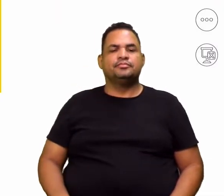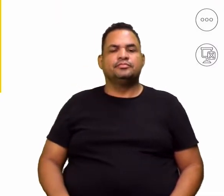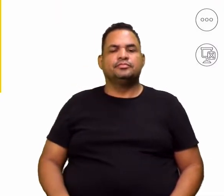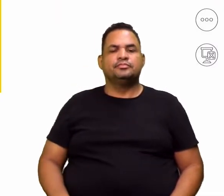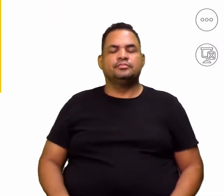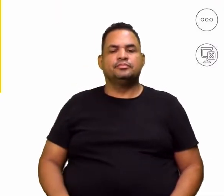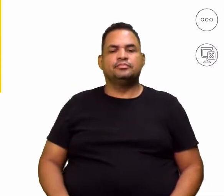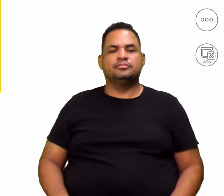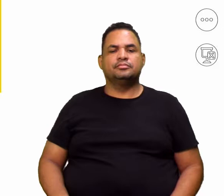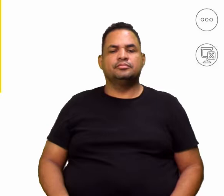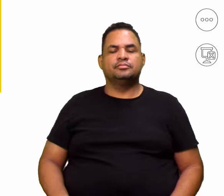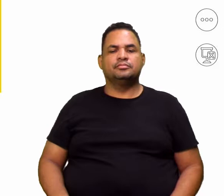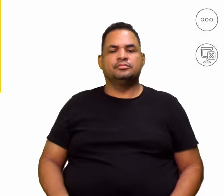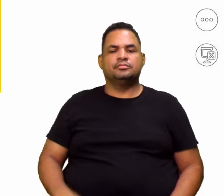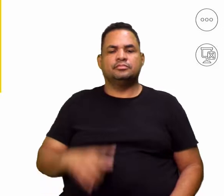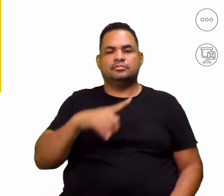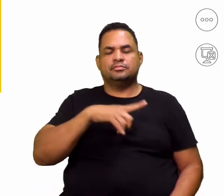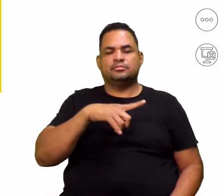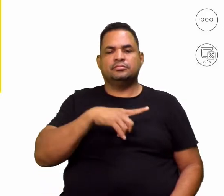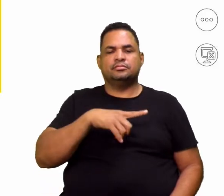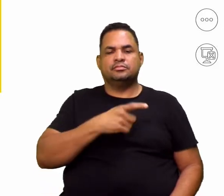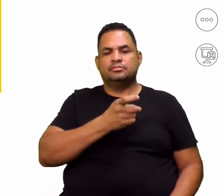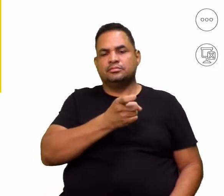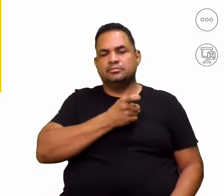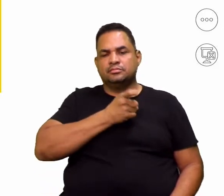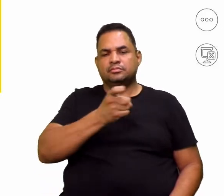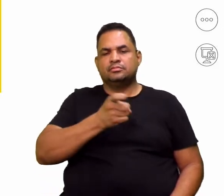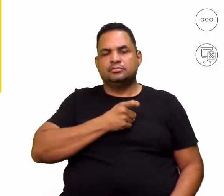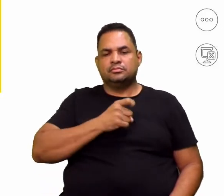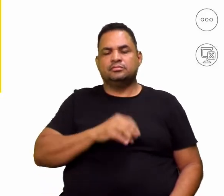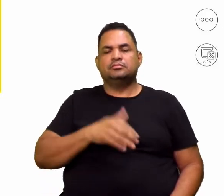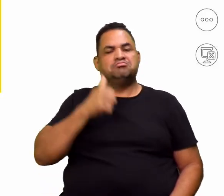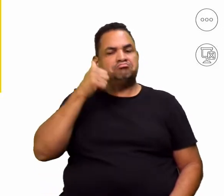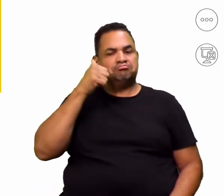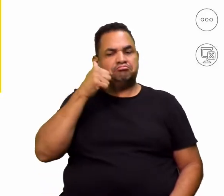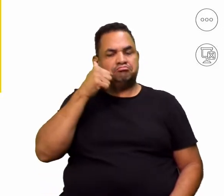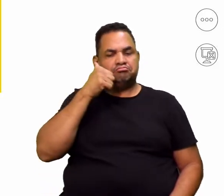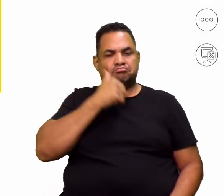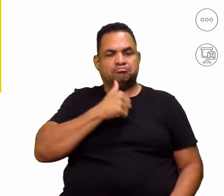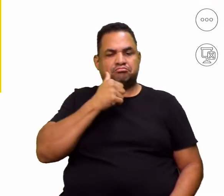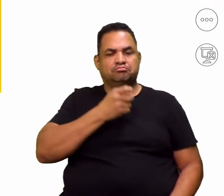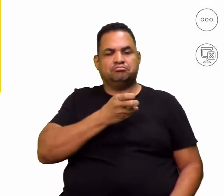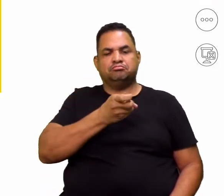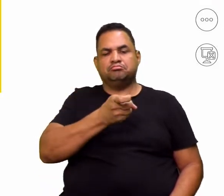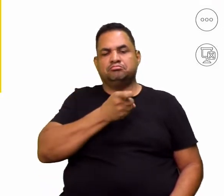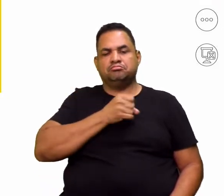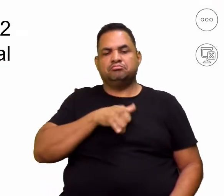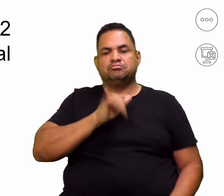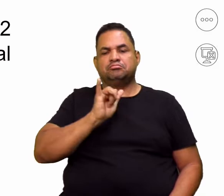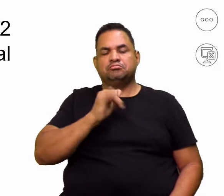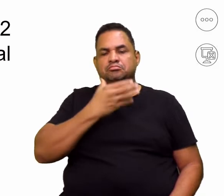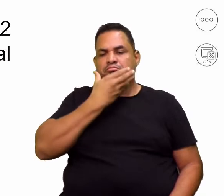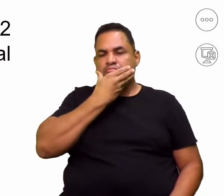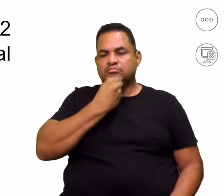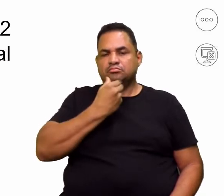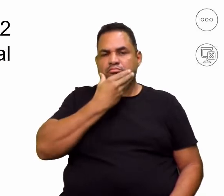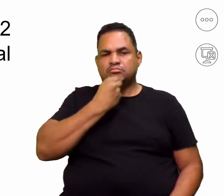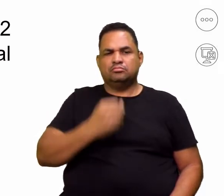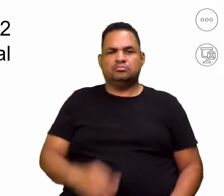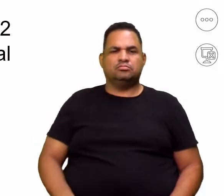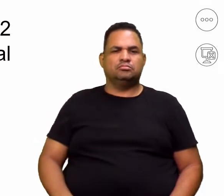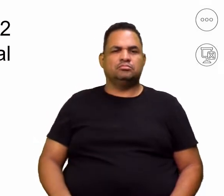casos, você vai ter XX indivíduos fêmeas, XY indivíduos